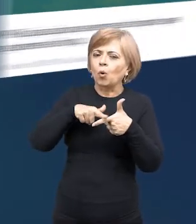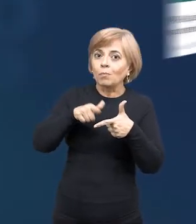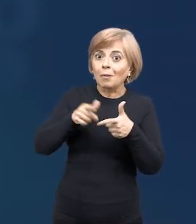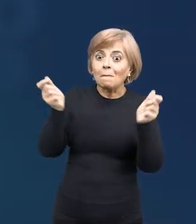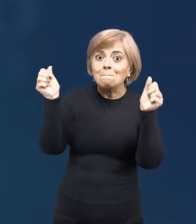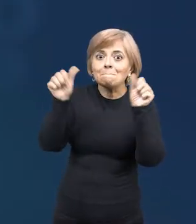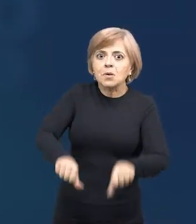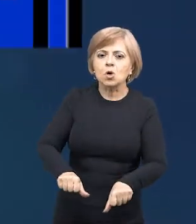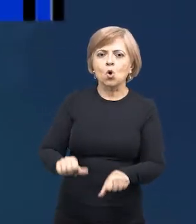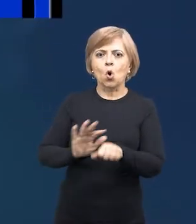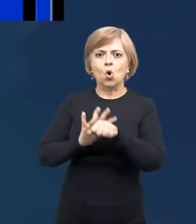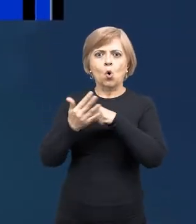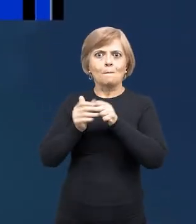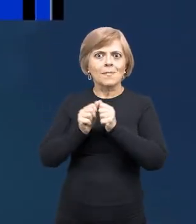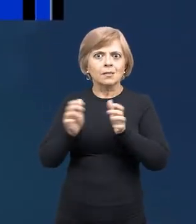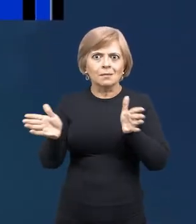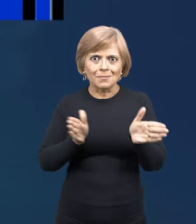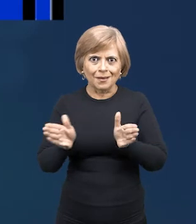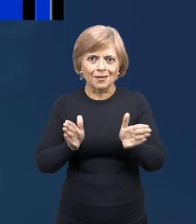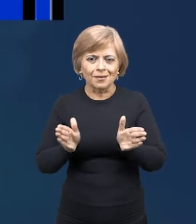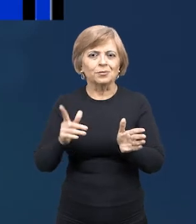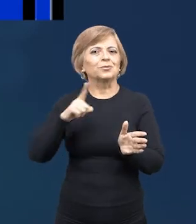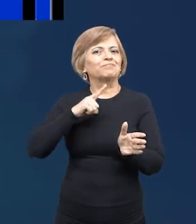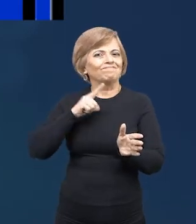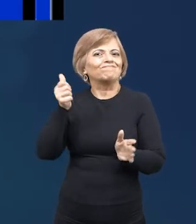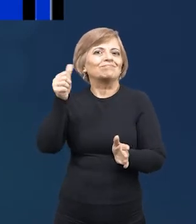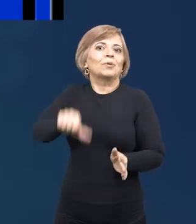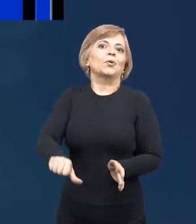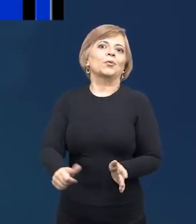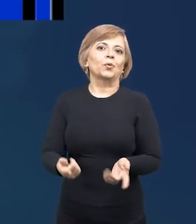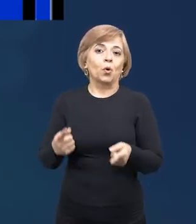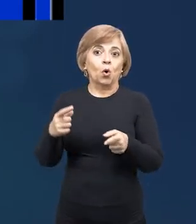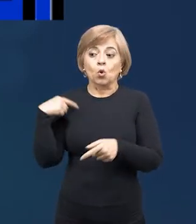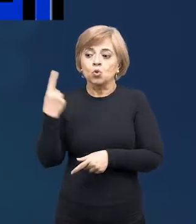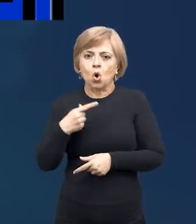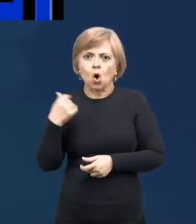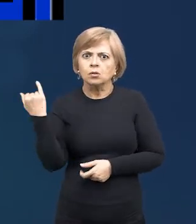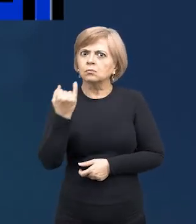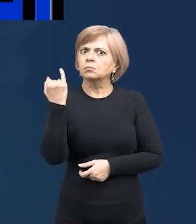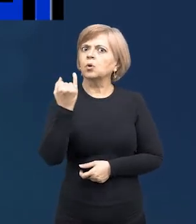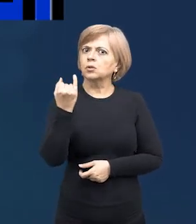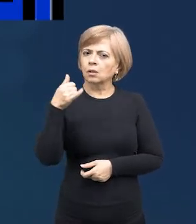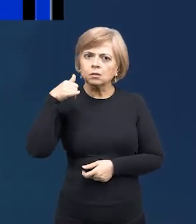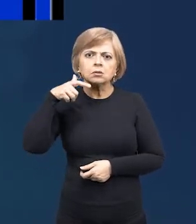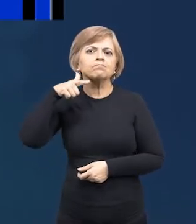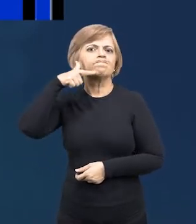pandemia. E é muito importante que os usuários participem, que reclamem,